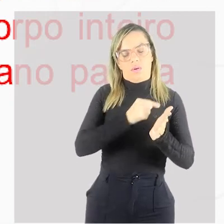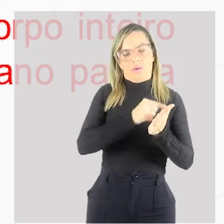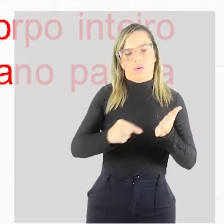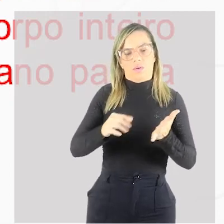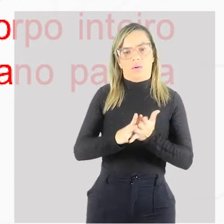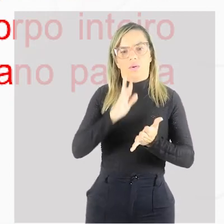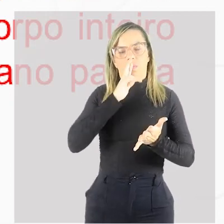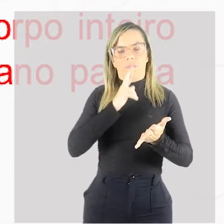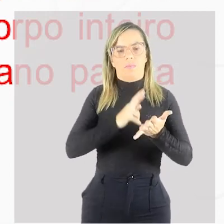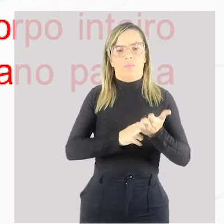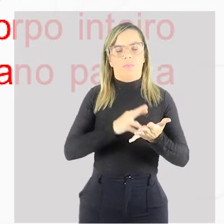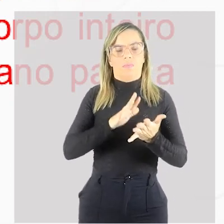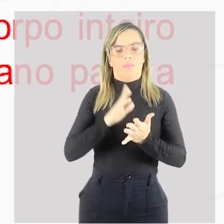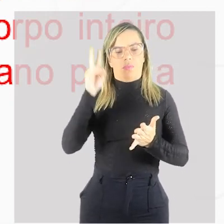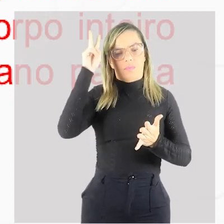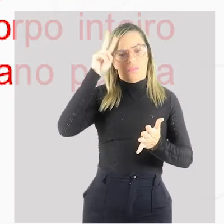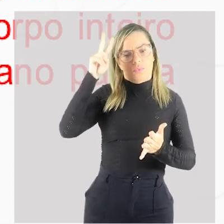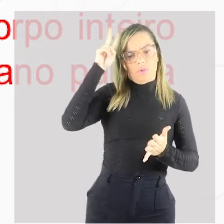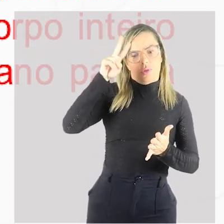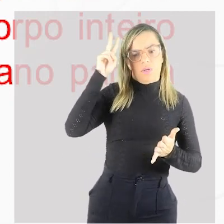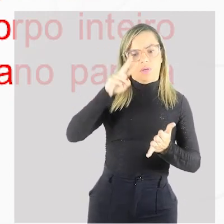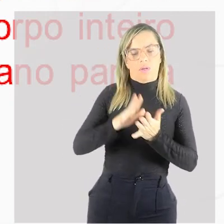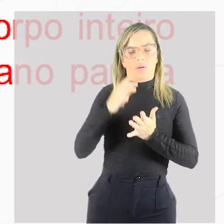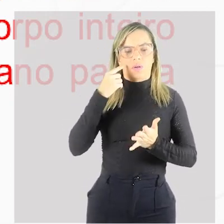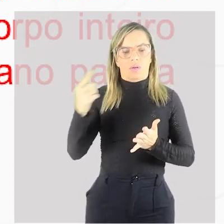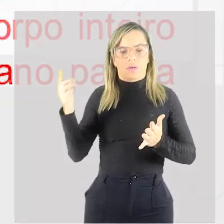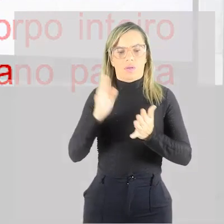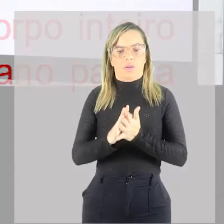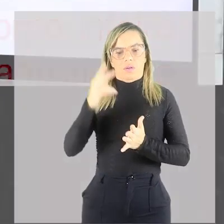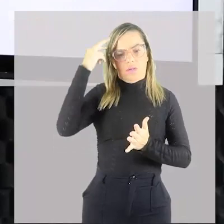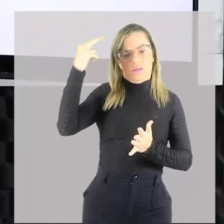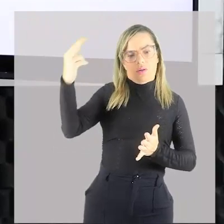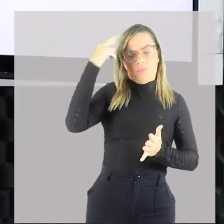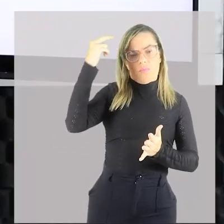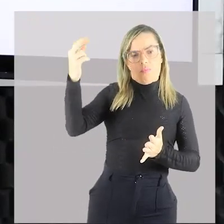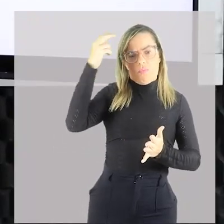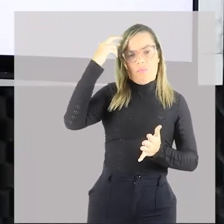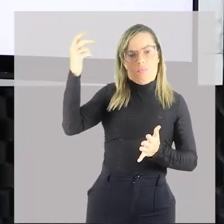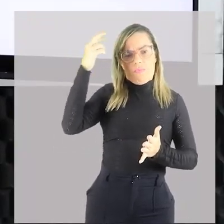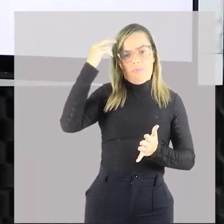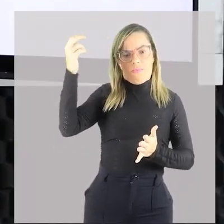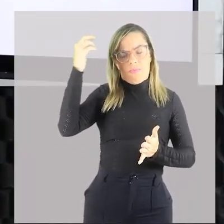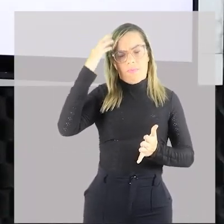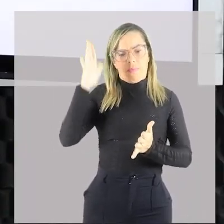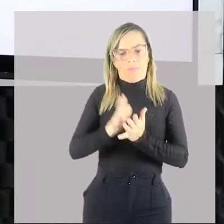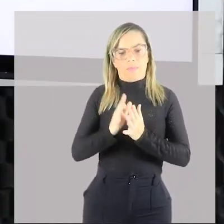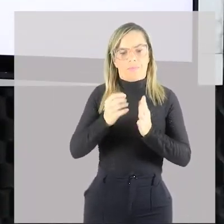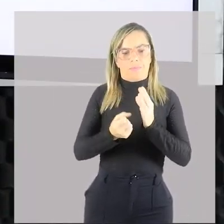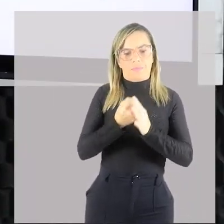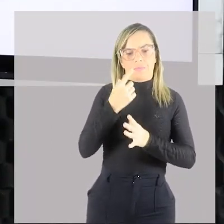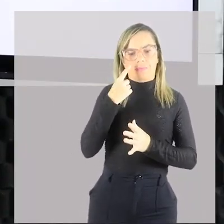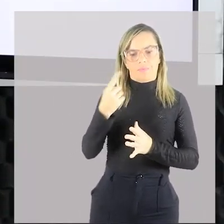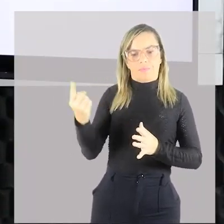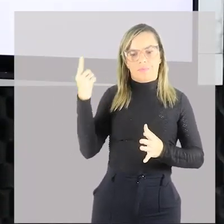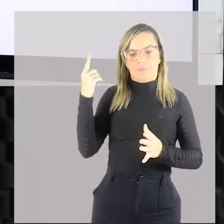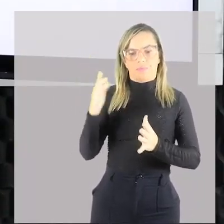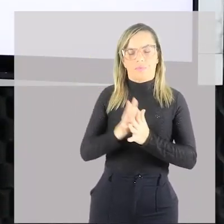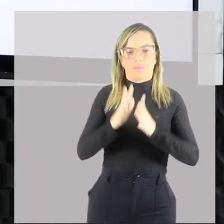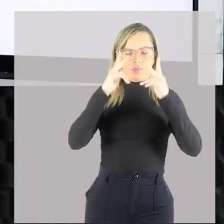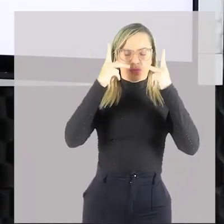enquanto resposta. Lembrando a vocês essa história aqui, olha, criado pelo artifício